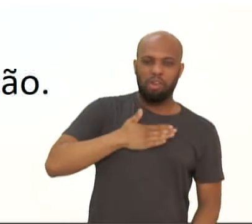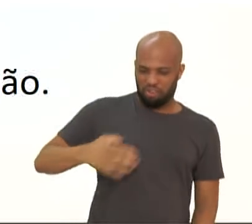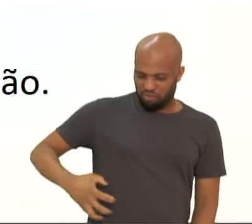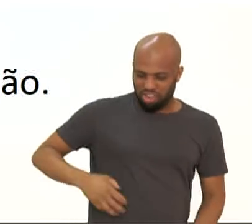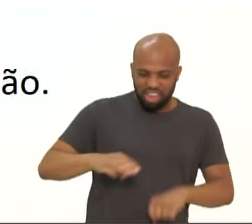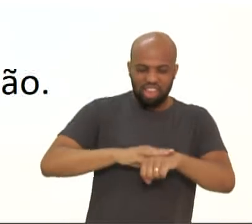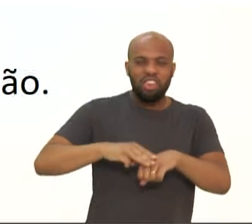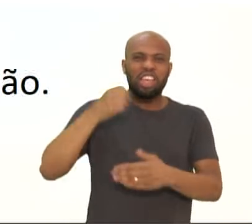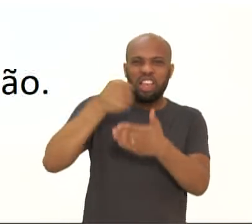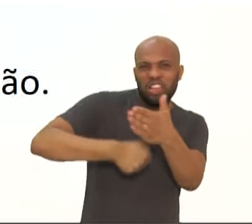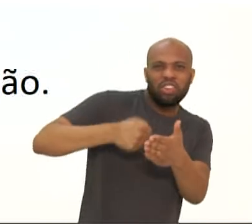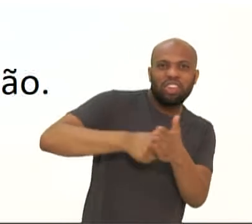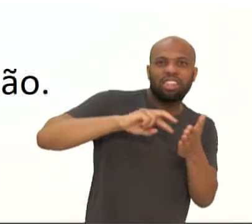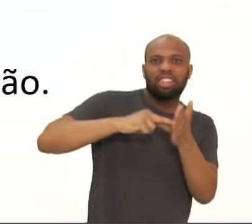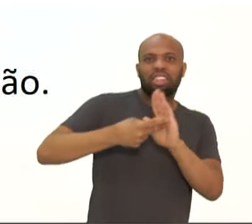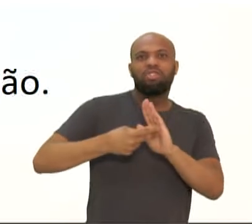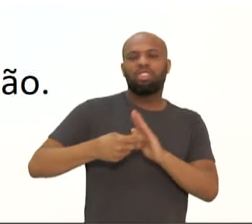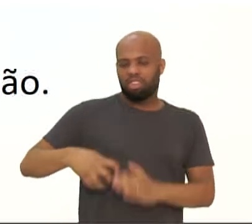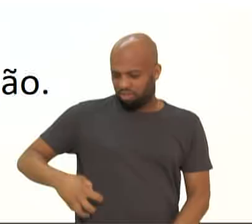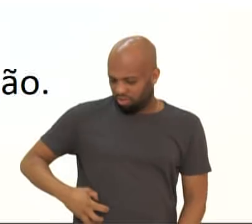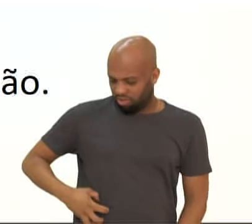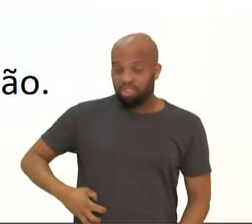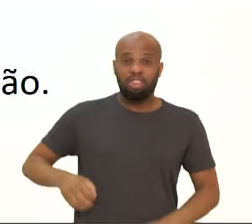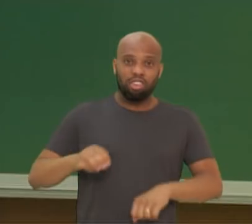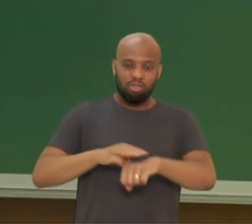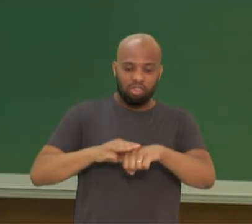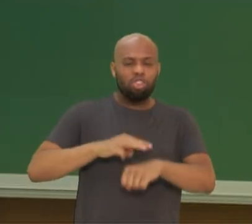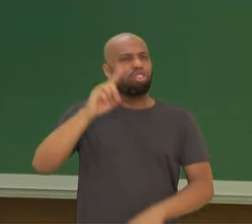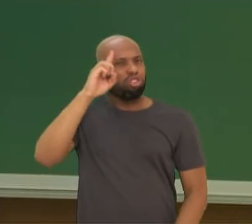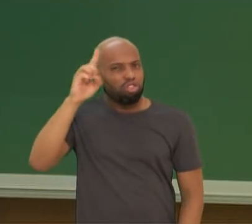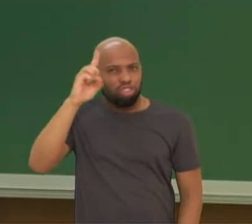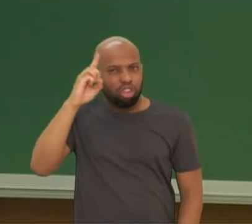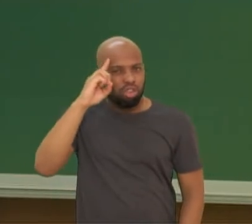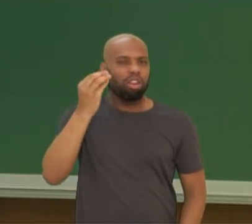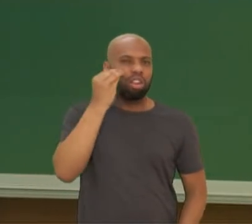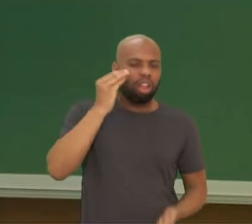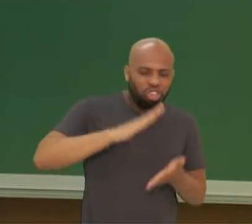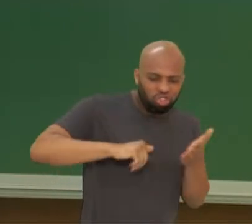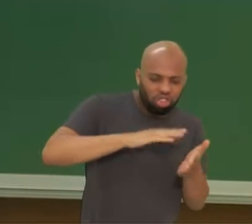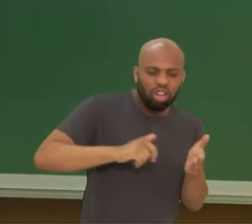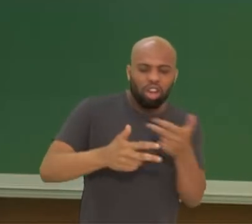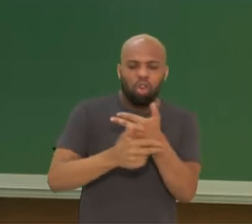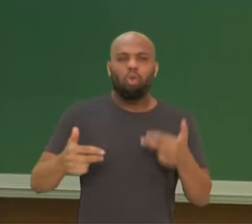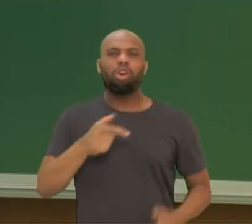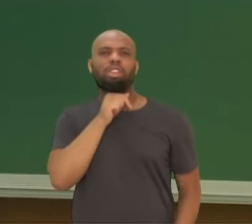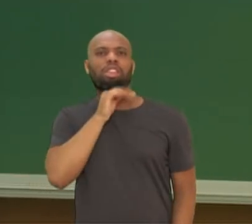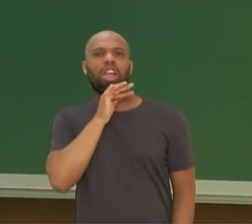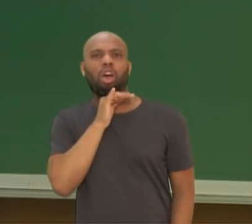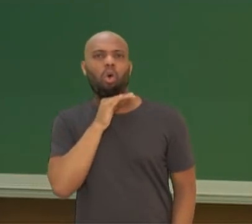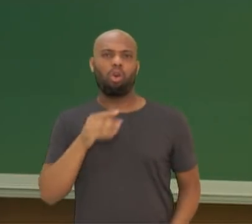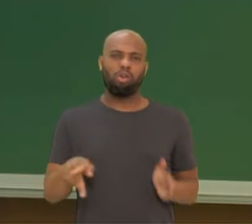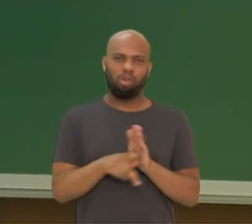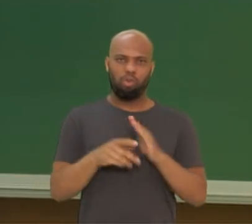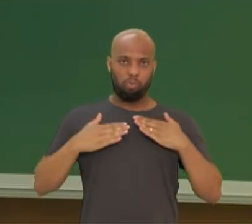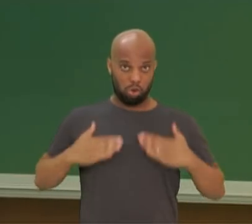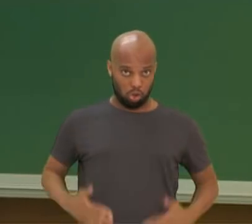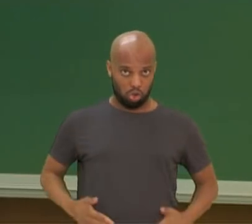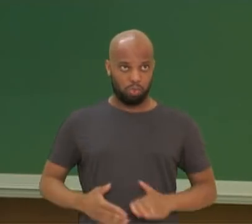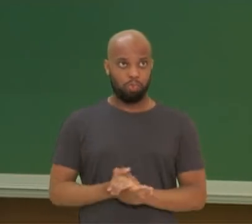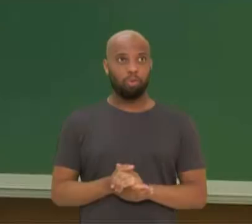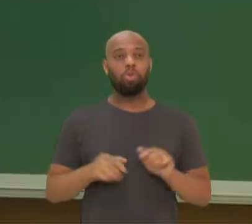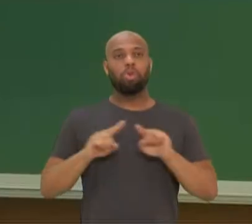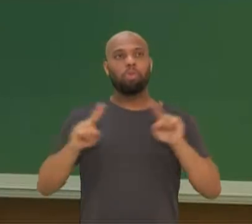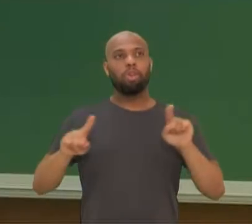o fígado tá o dia inteiro lutando, né, para eliminar aquilo que não é legal, que não é tóxico para o nosso organismo, tá?